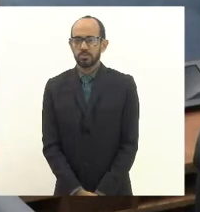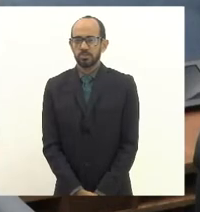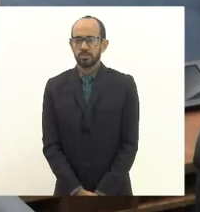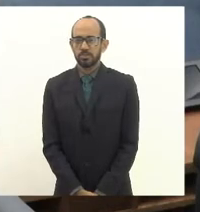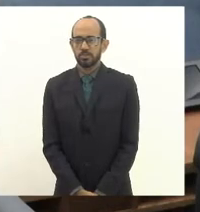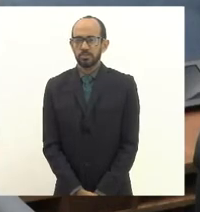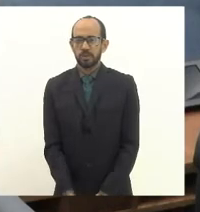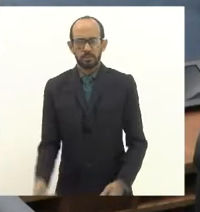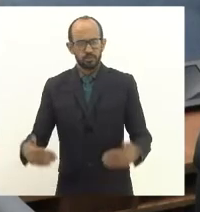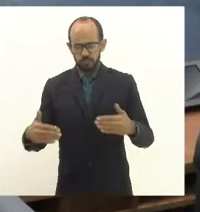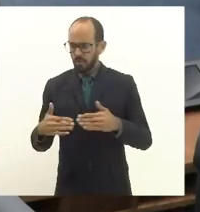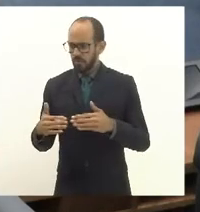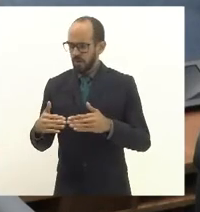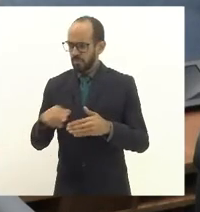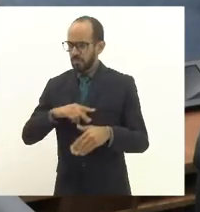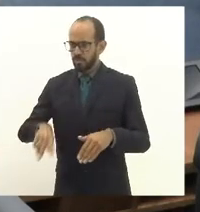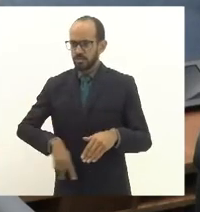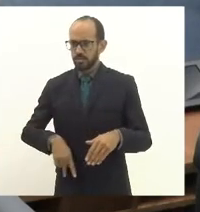Favorável, presidente.